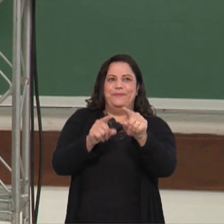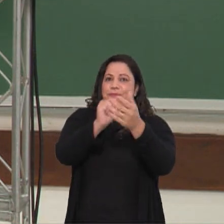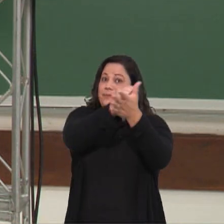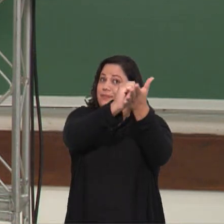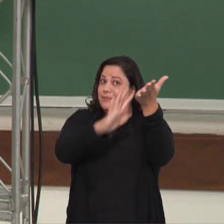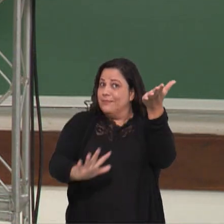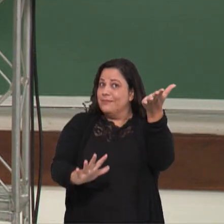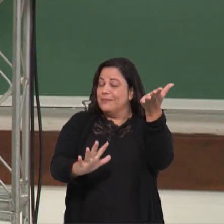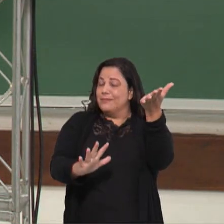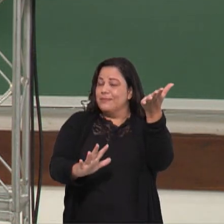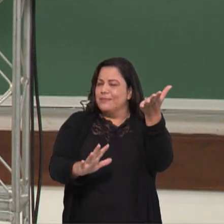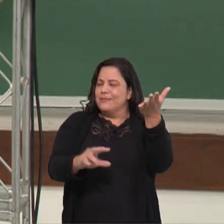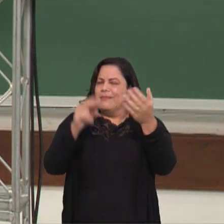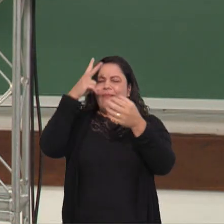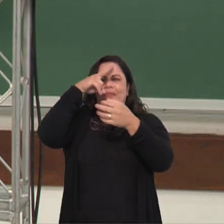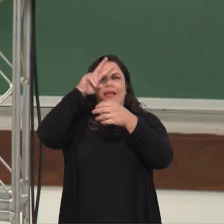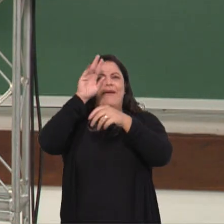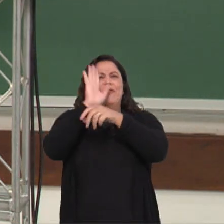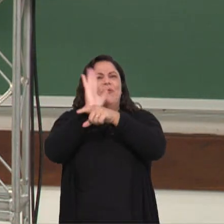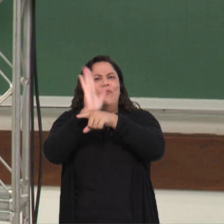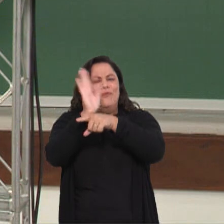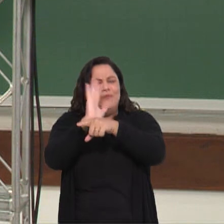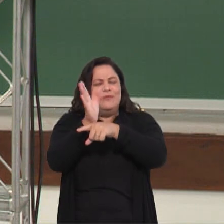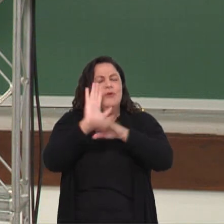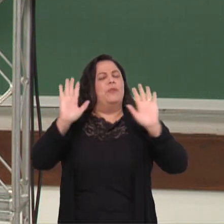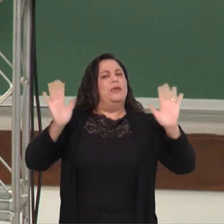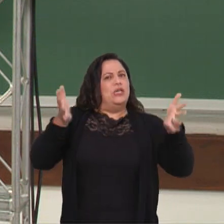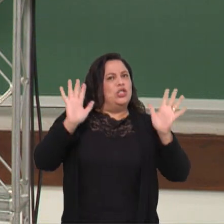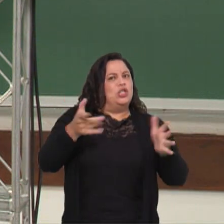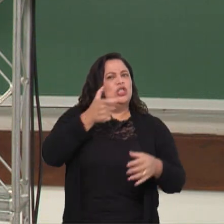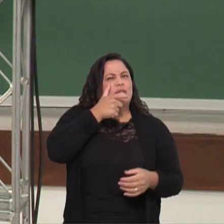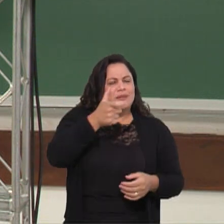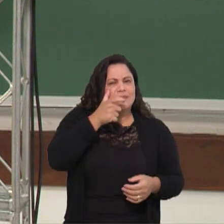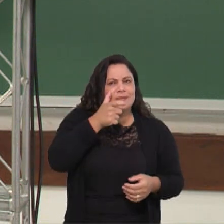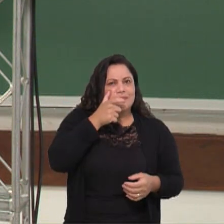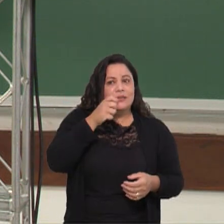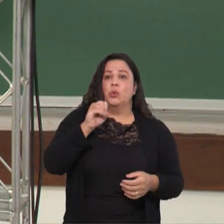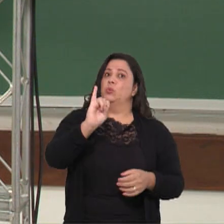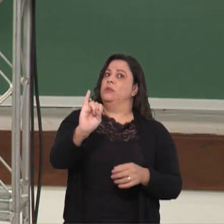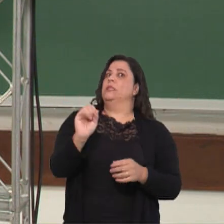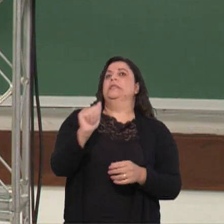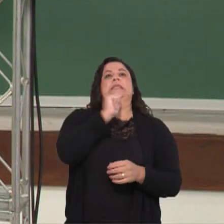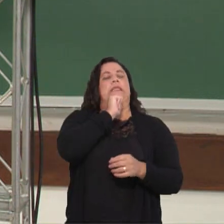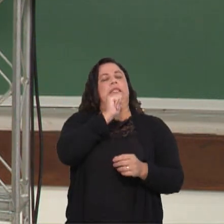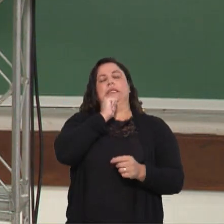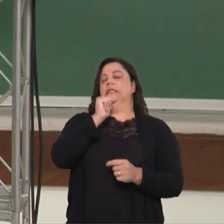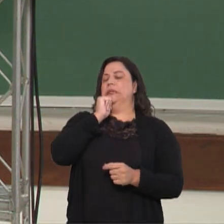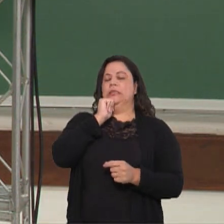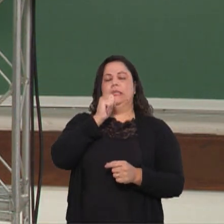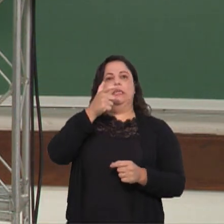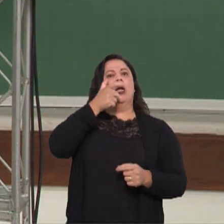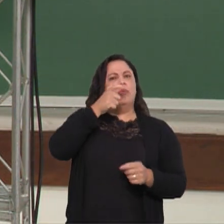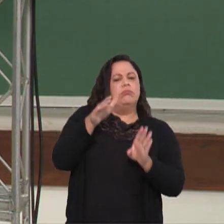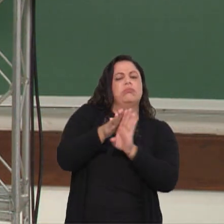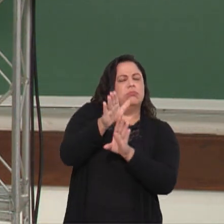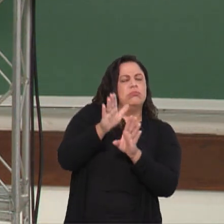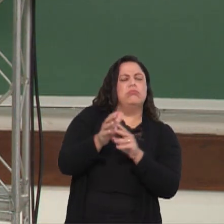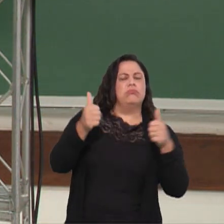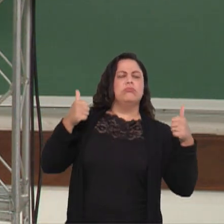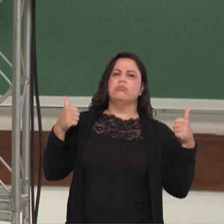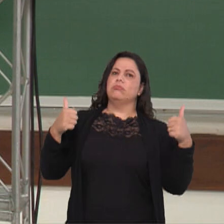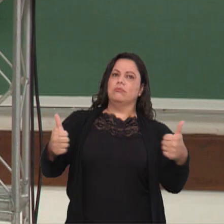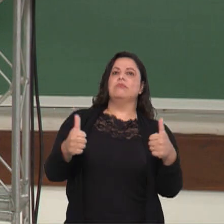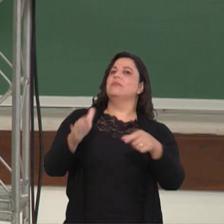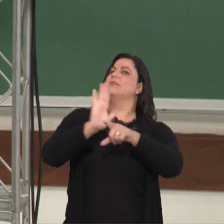filme Alexandre, você já assistiu Alexandre? Se você não assistiu ainda, assista, tá? Vale a pena, é um filme muito bacana, vai falar